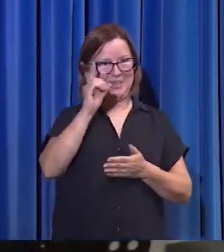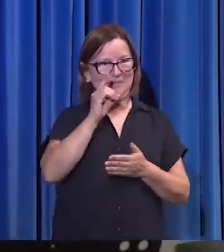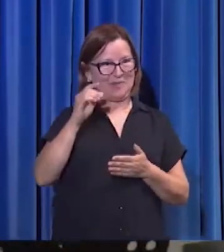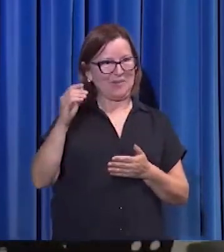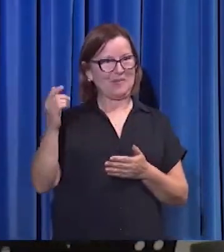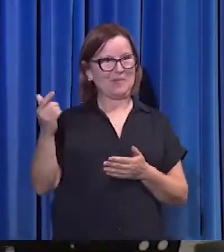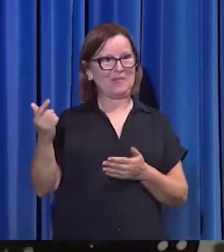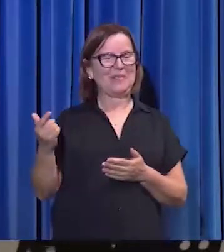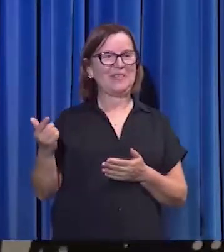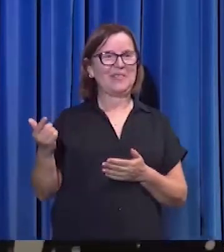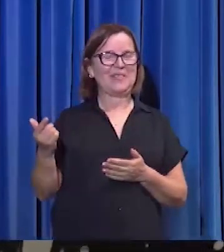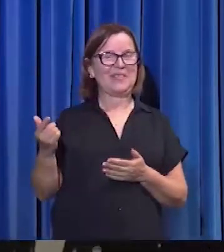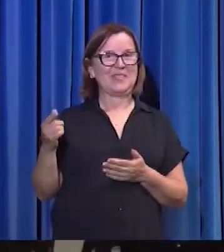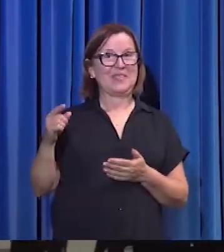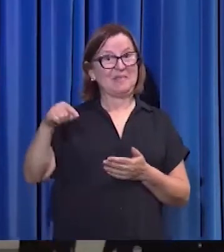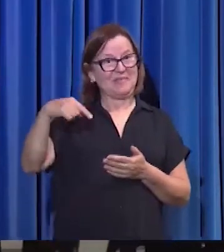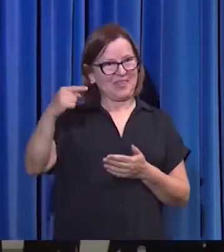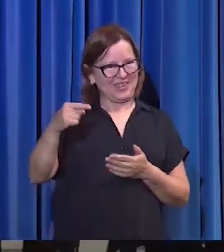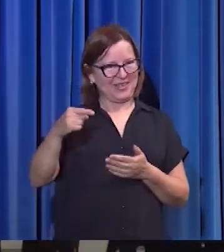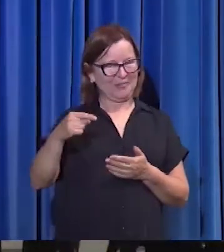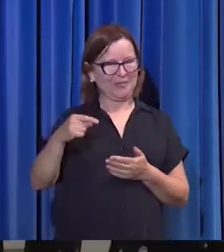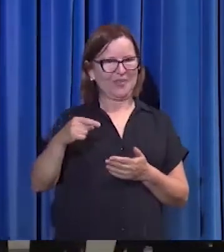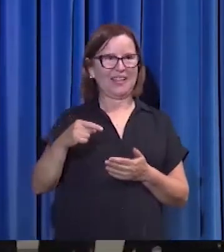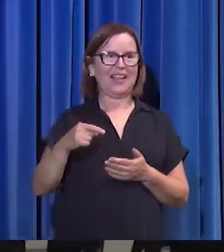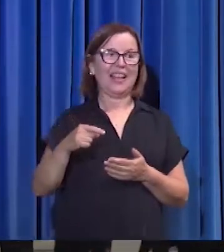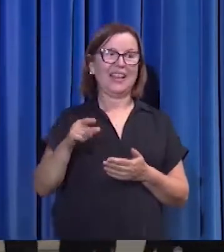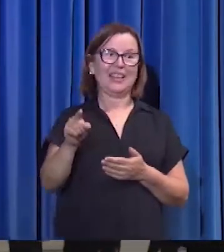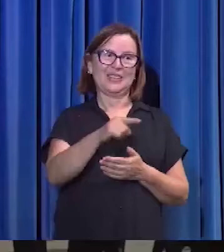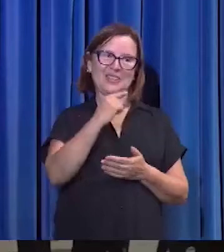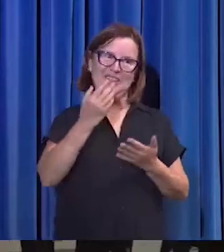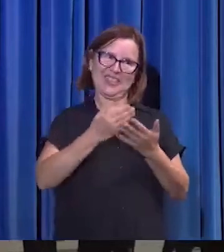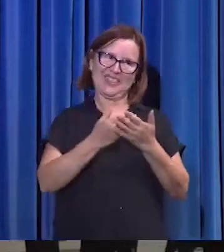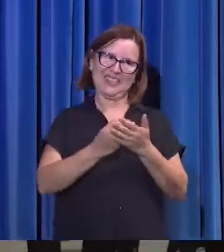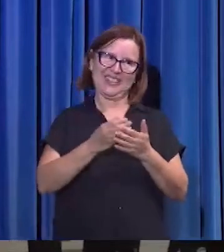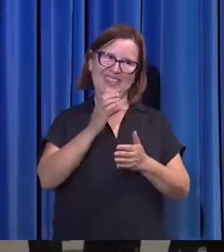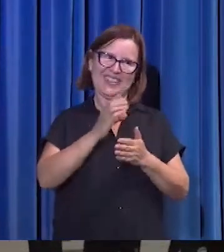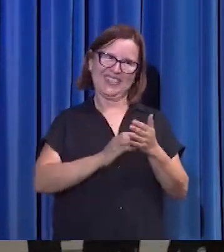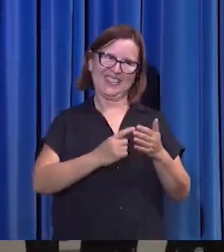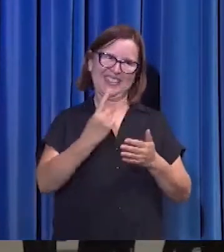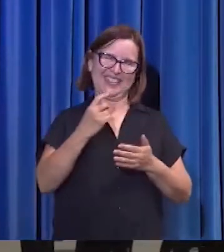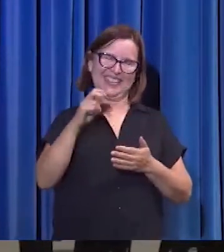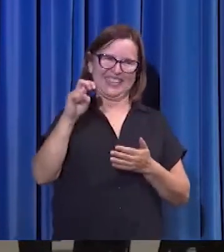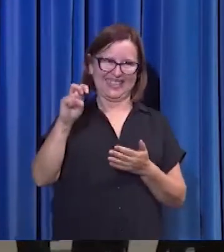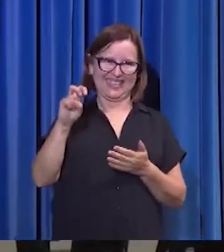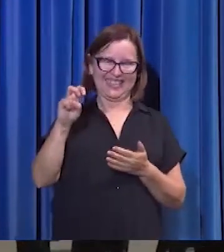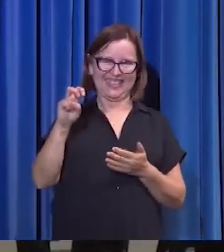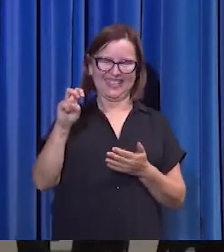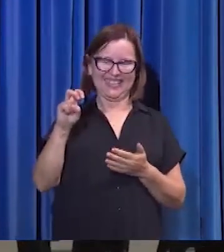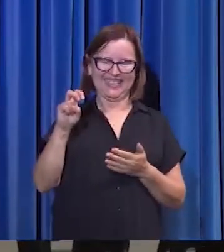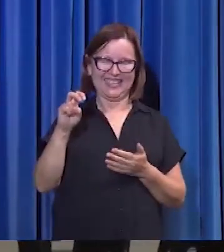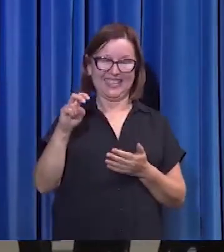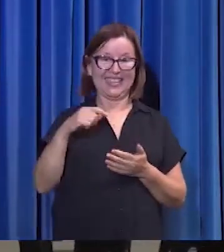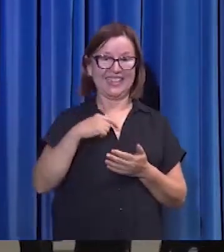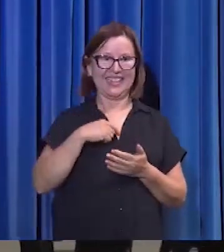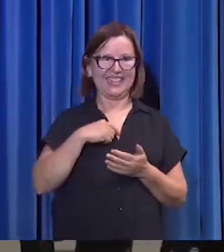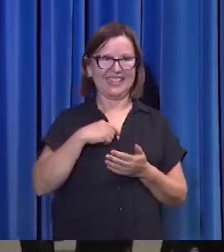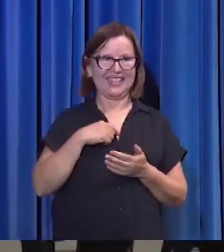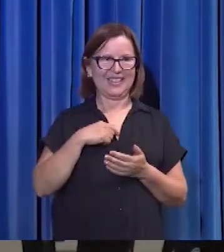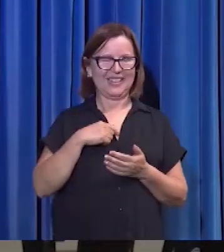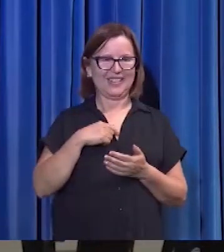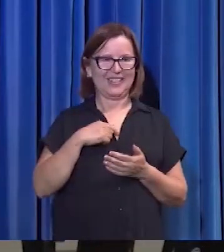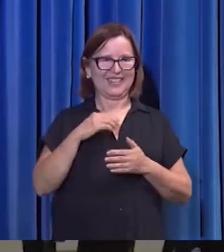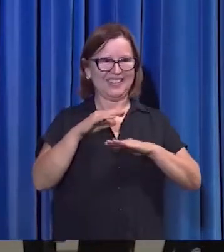15, que é aquilo que eu chamo de